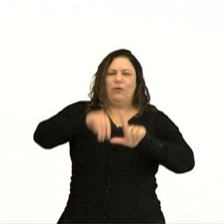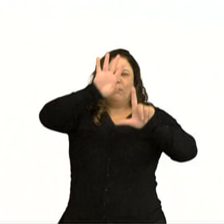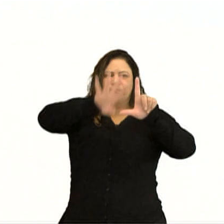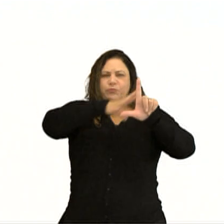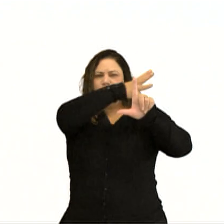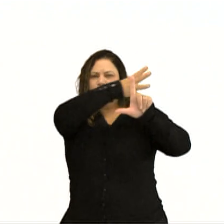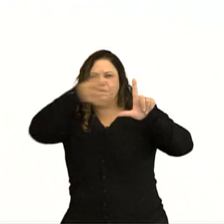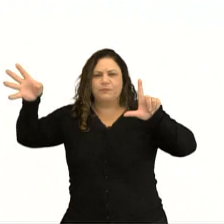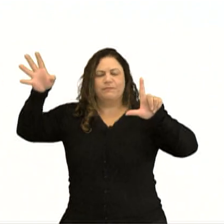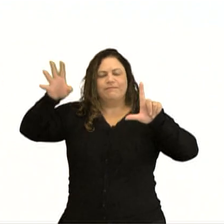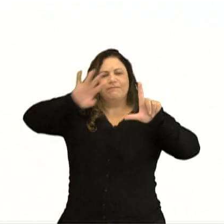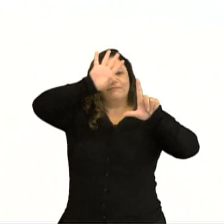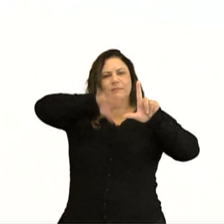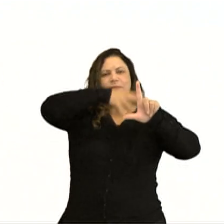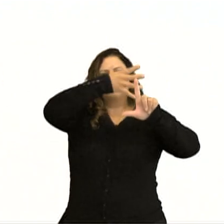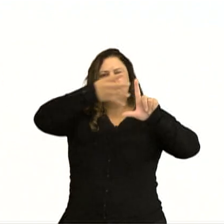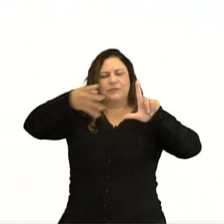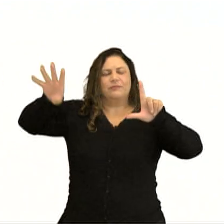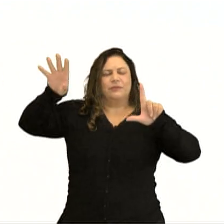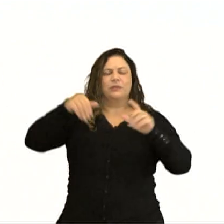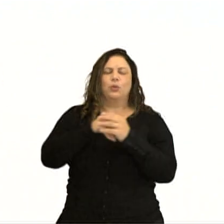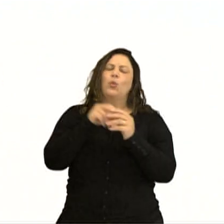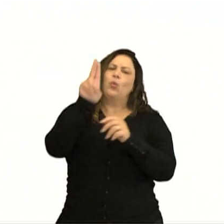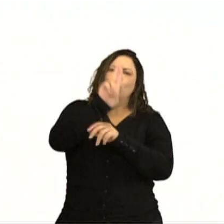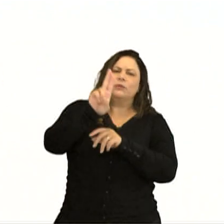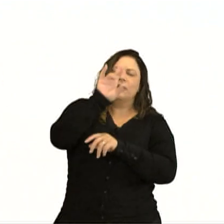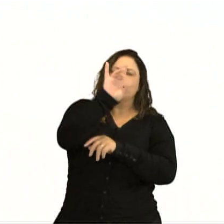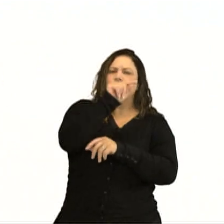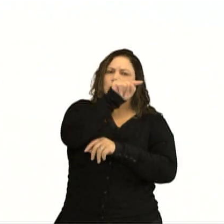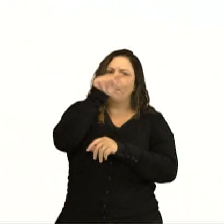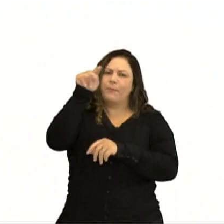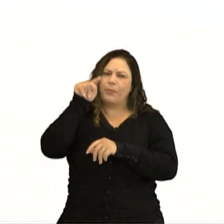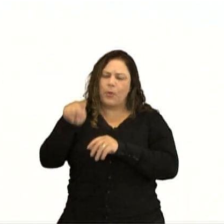se utilizava somente pontos para a realização das pinturas.